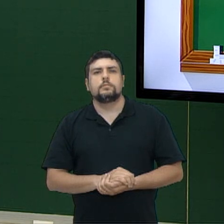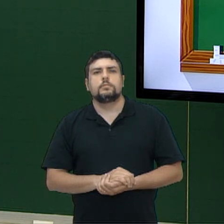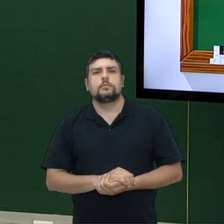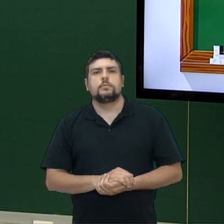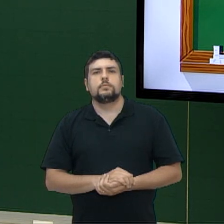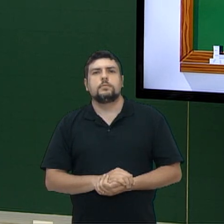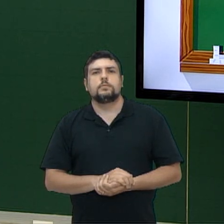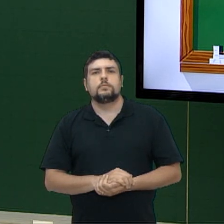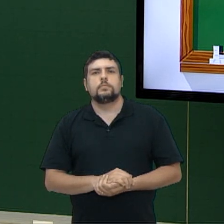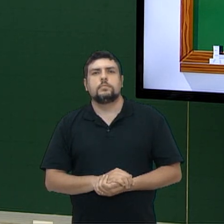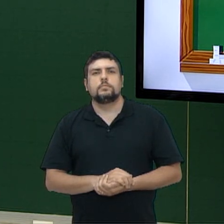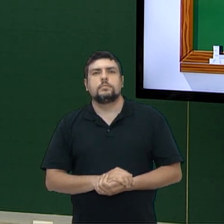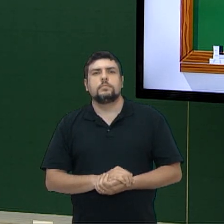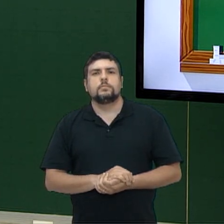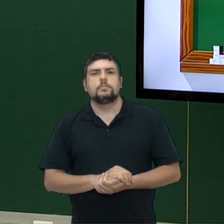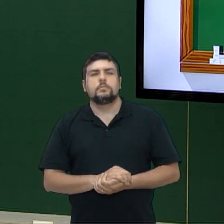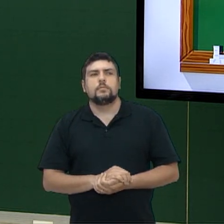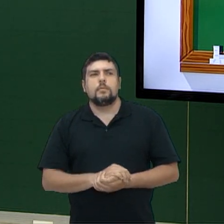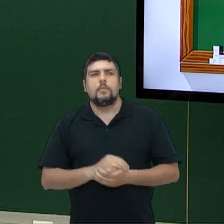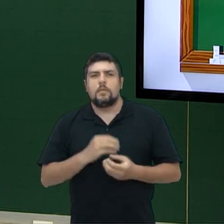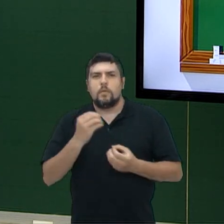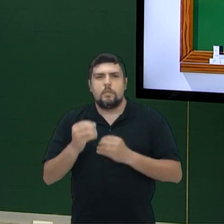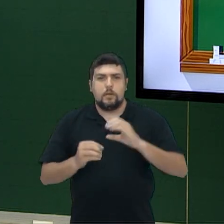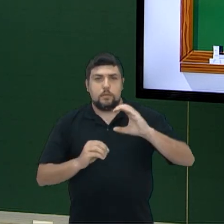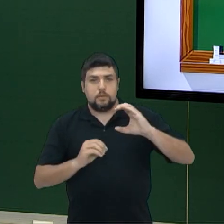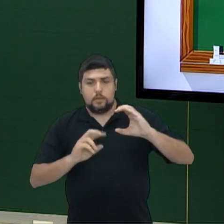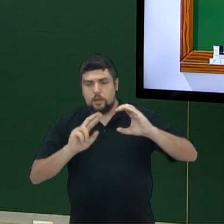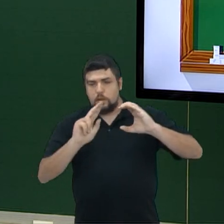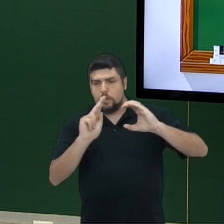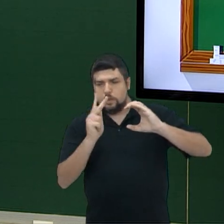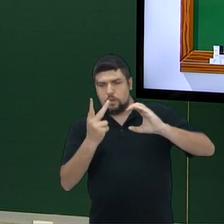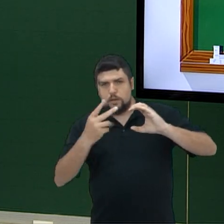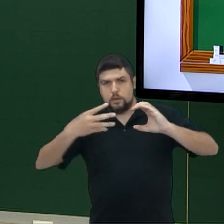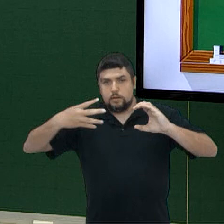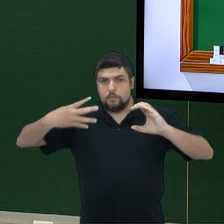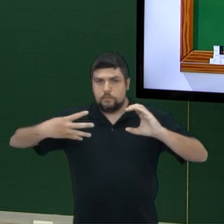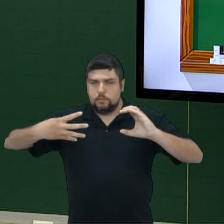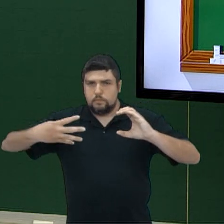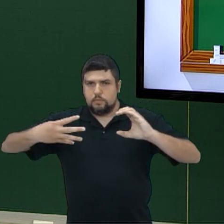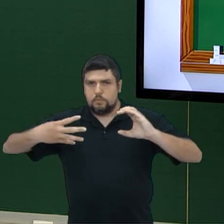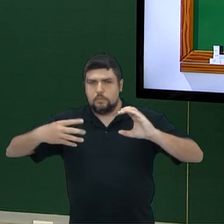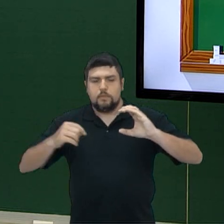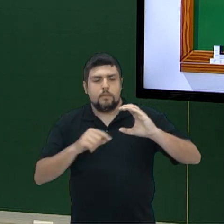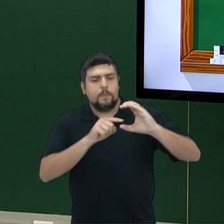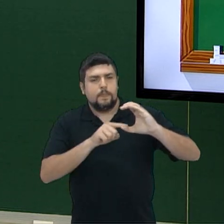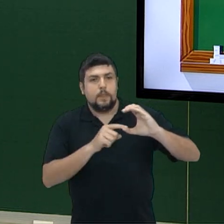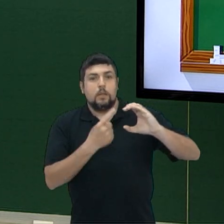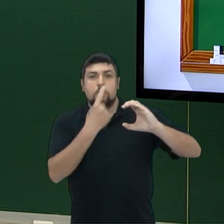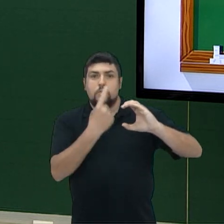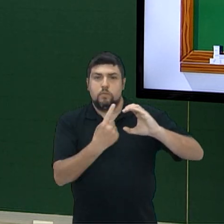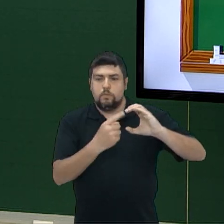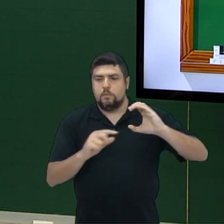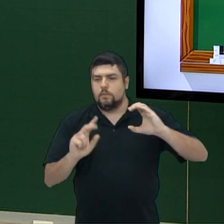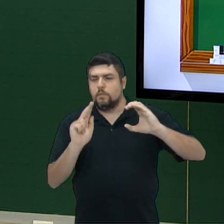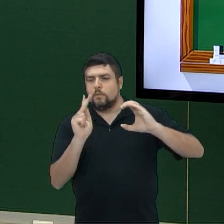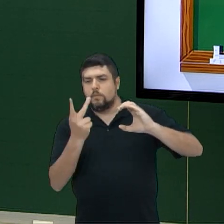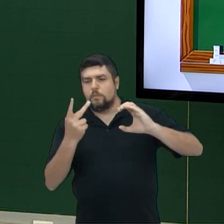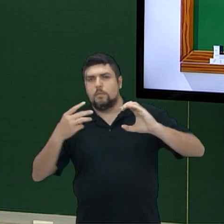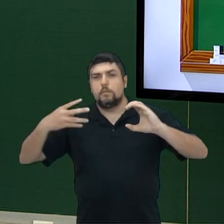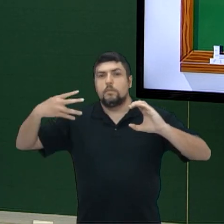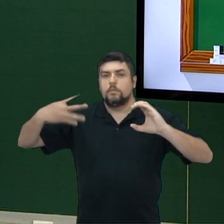CH4. Um átomo de carbono, 4 átomos de hidrogênio.